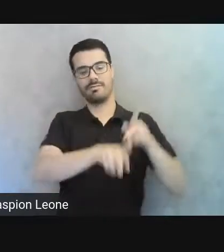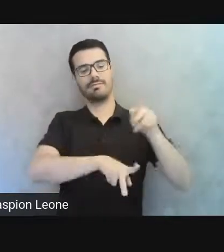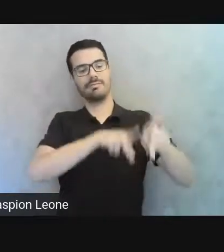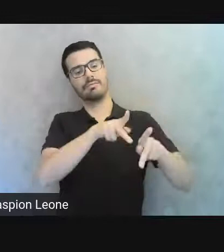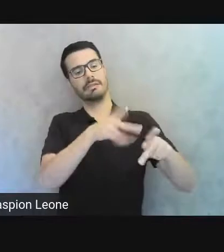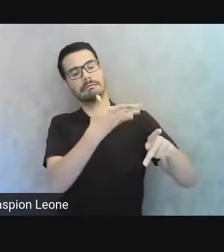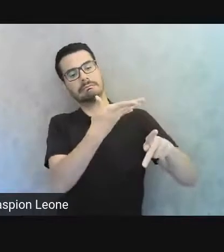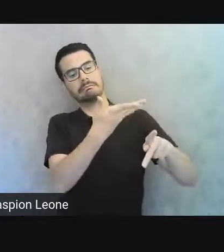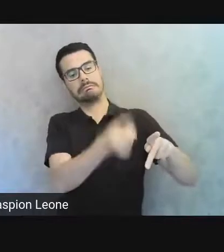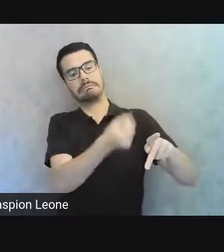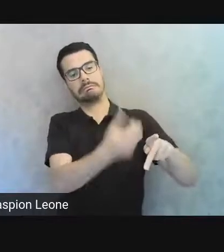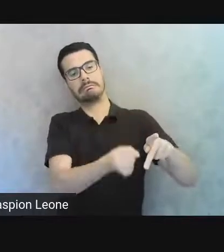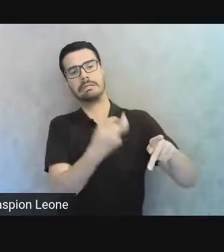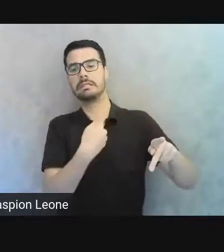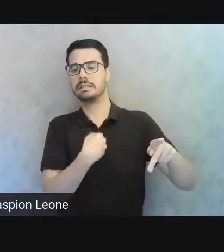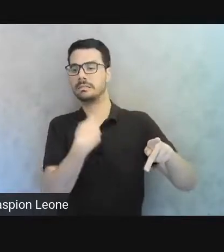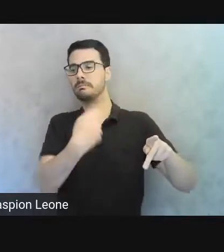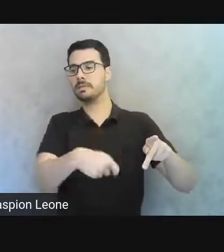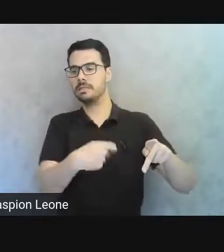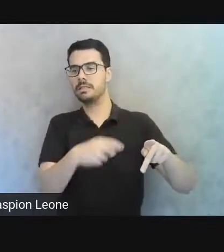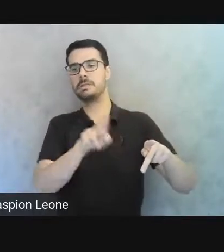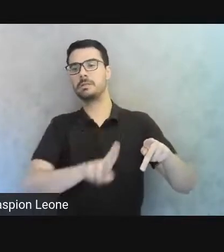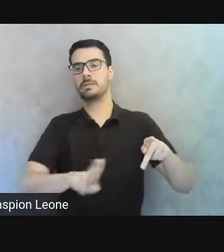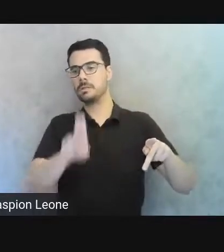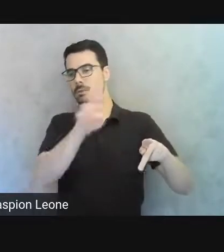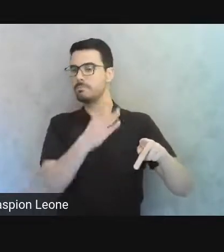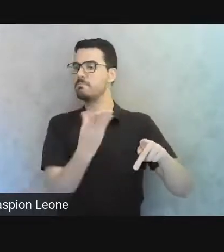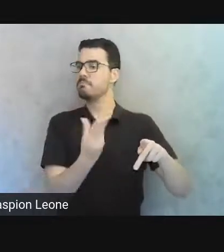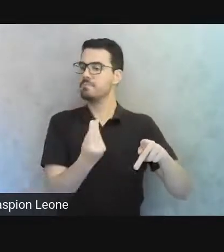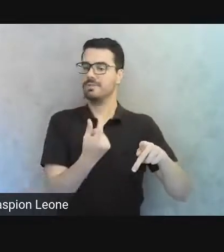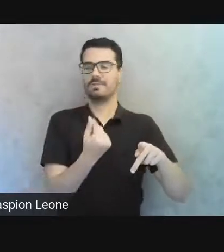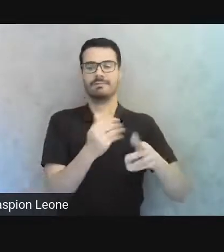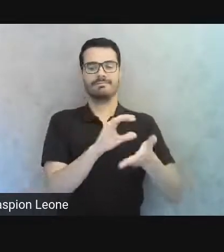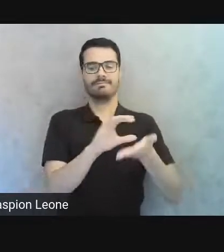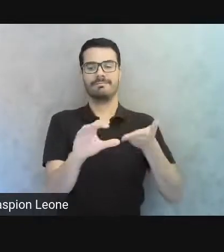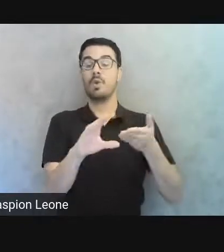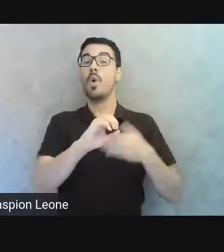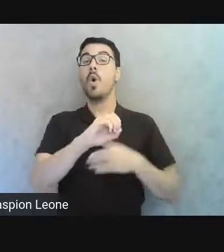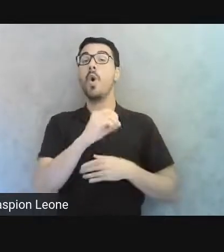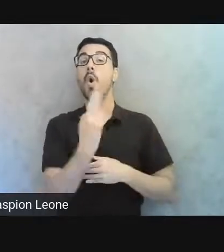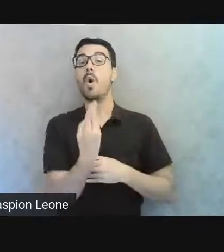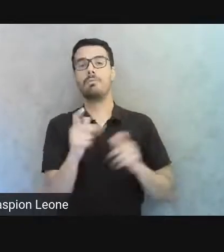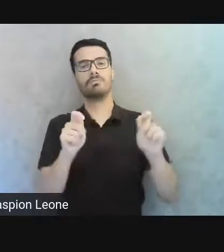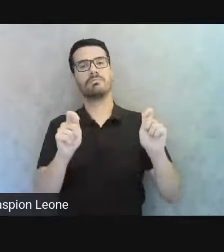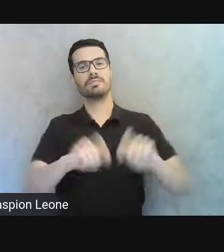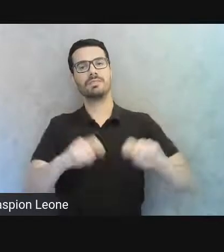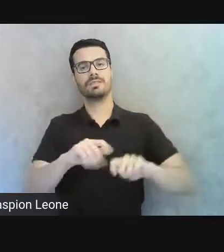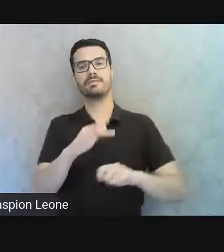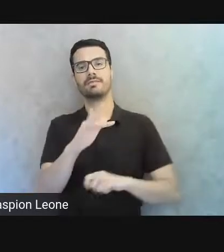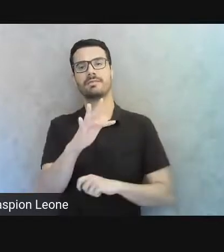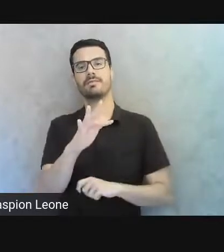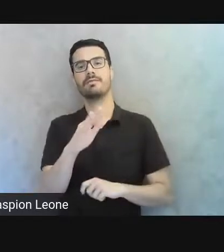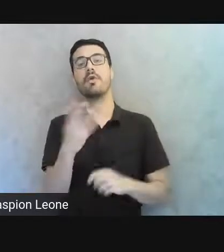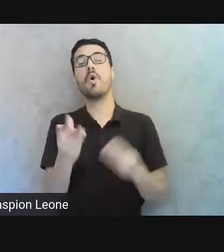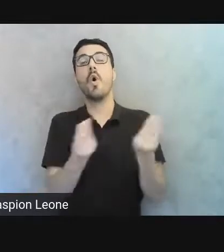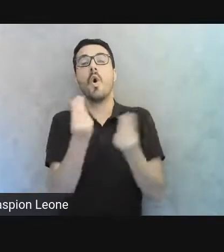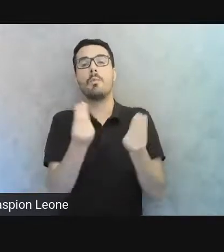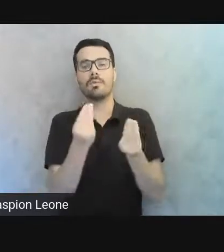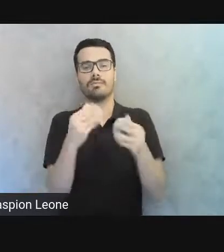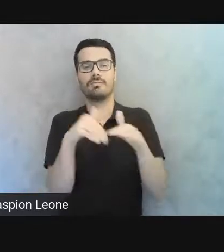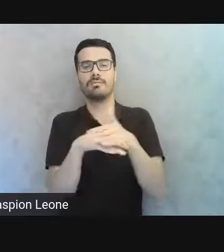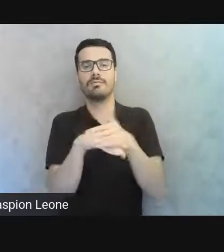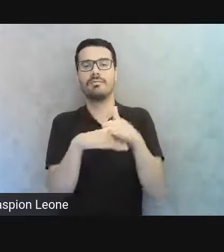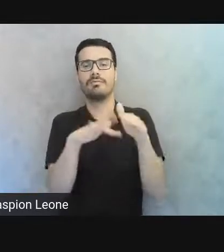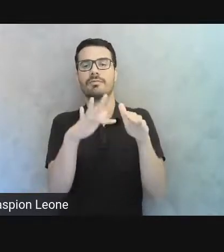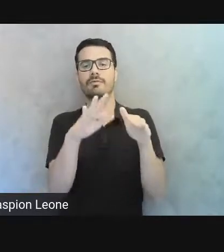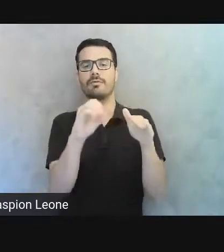admite que teremos que usar muito dinheiro público, ou a gente dá um jeito de obter fontes de dinheiro